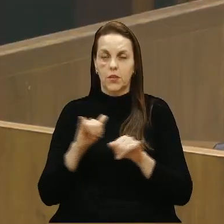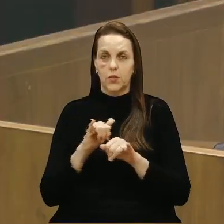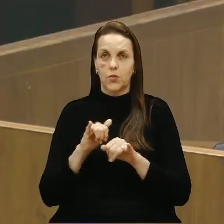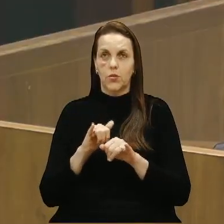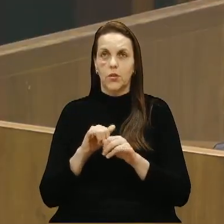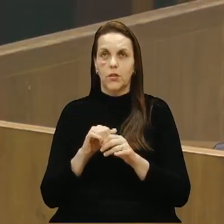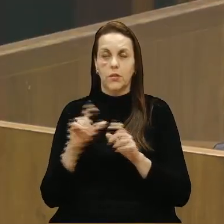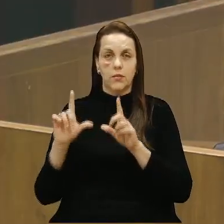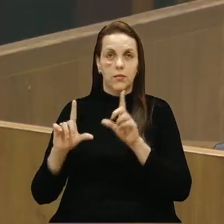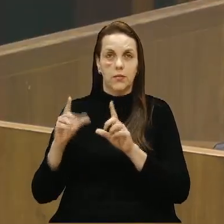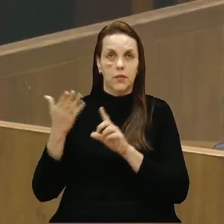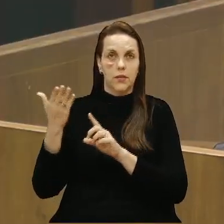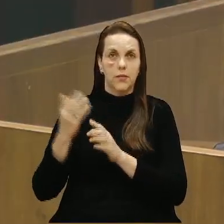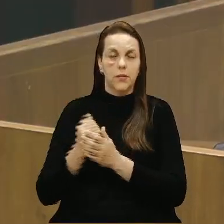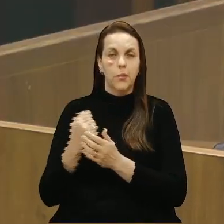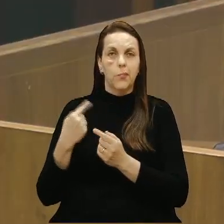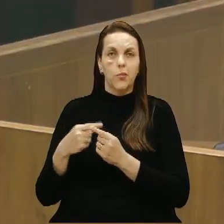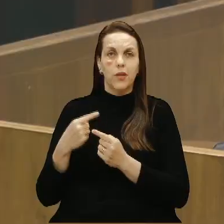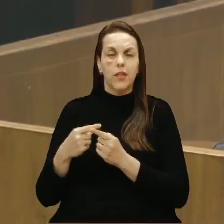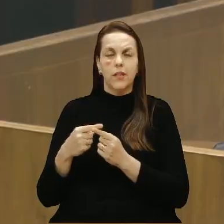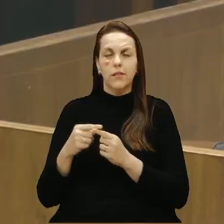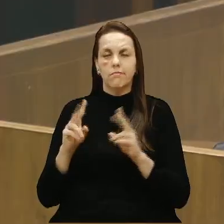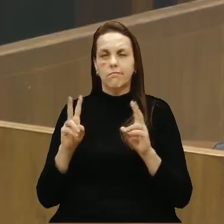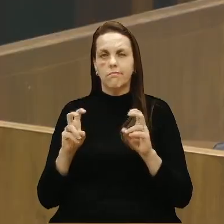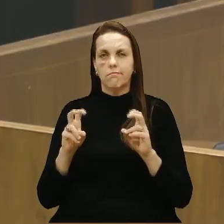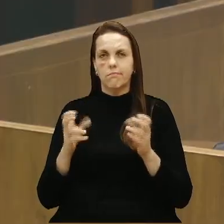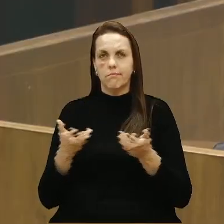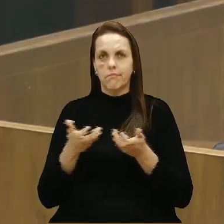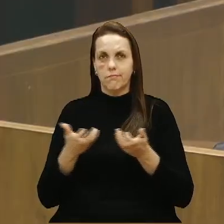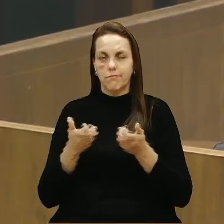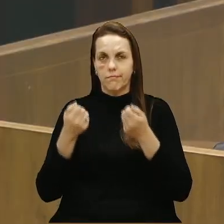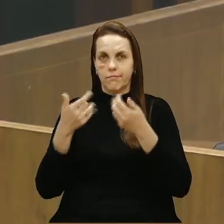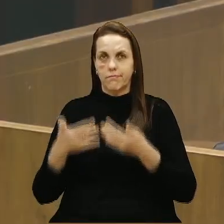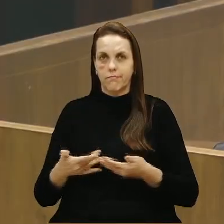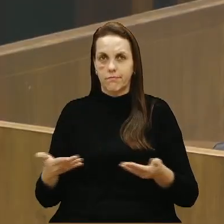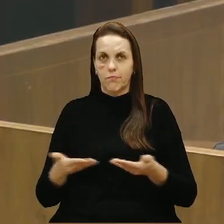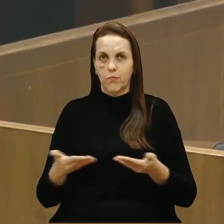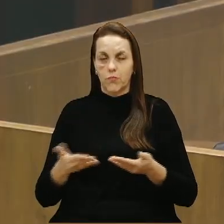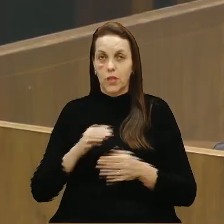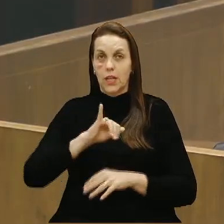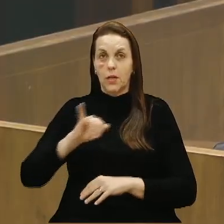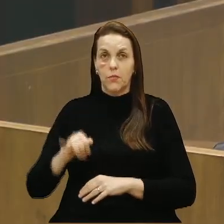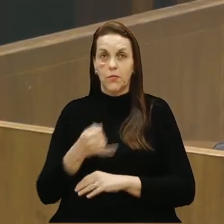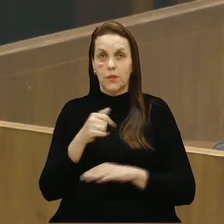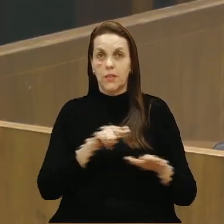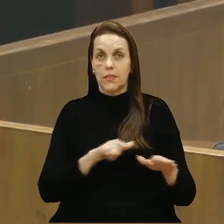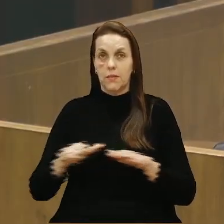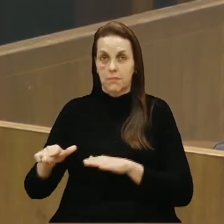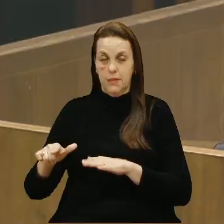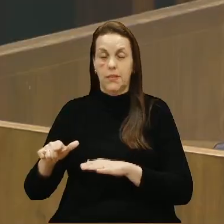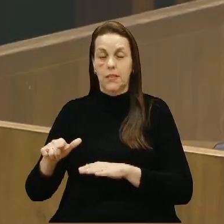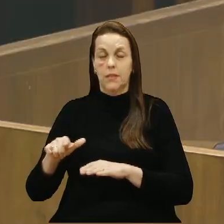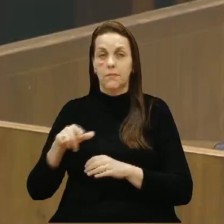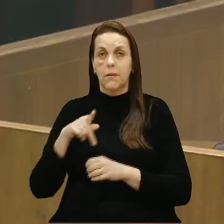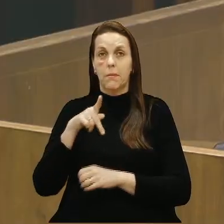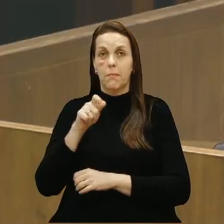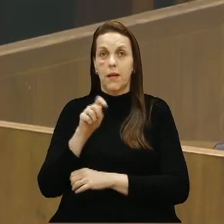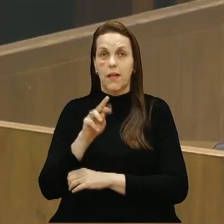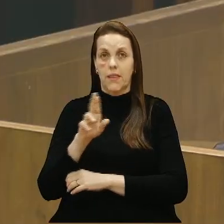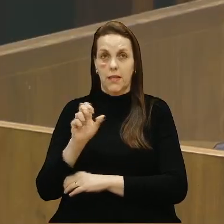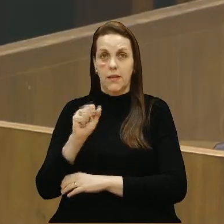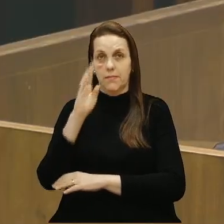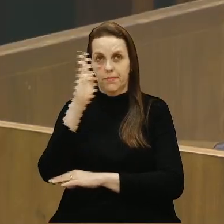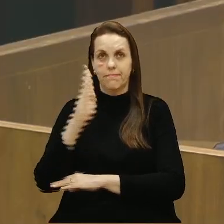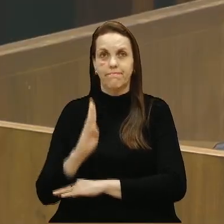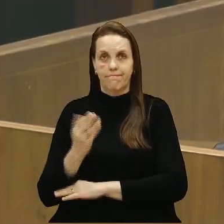na tela, porque o assunto que eu gostaria de trazer hoje, aproveitando a Semana da Pátria, aproveitando que nós